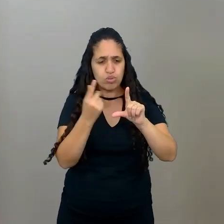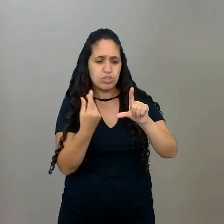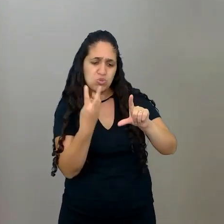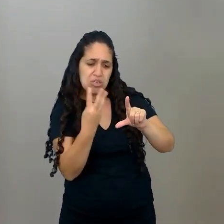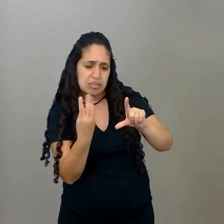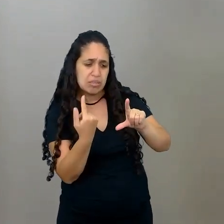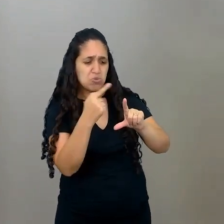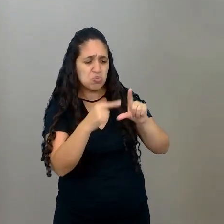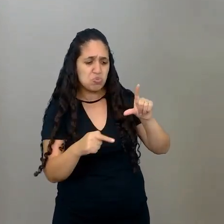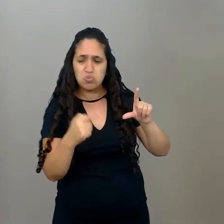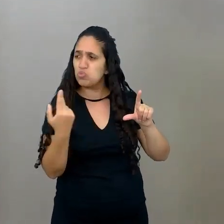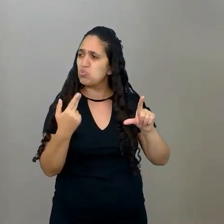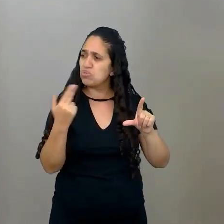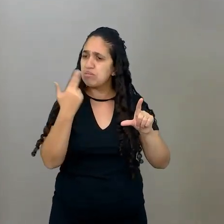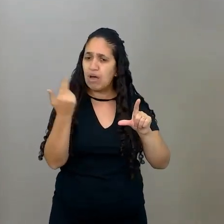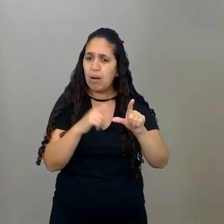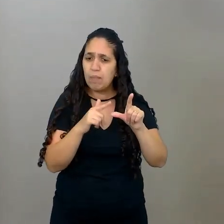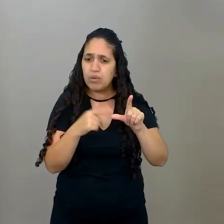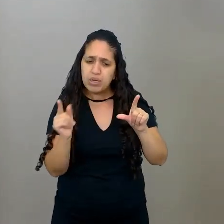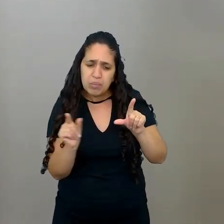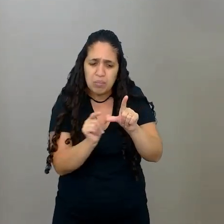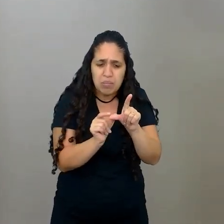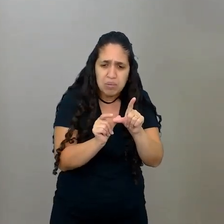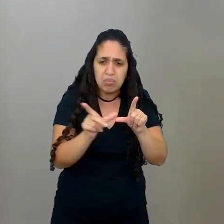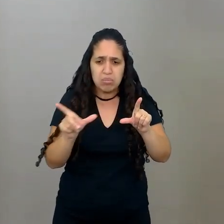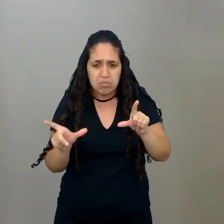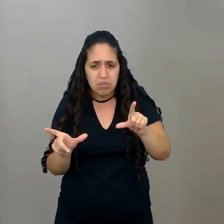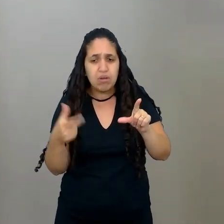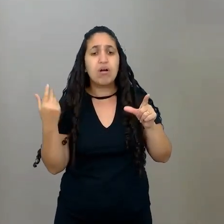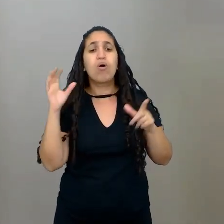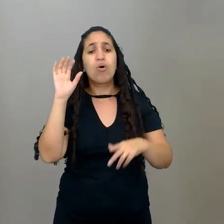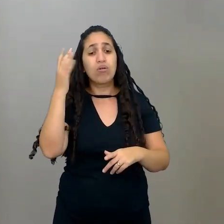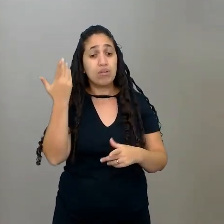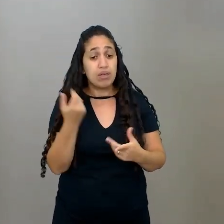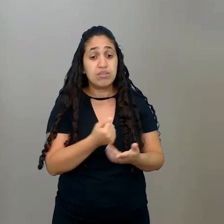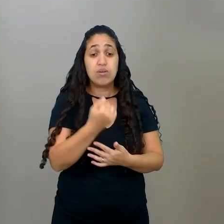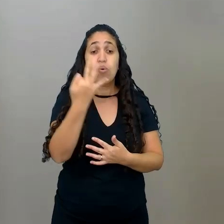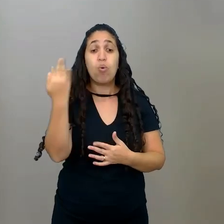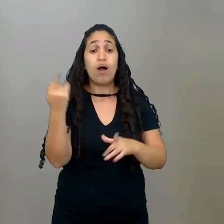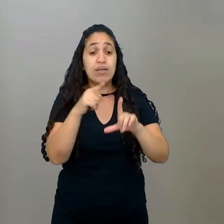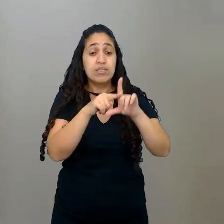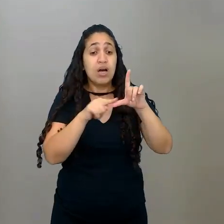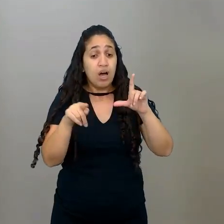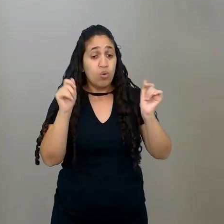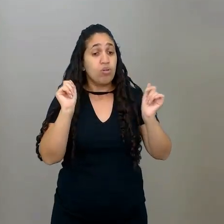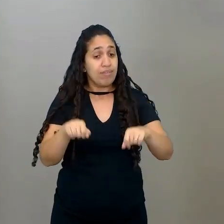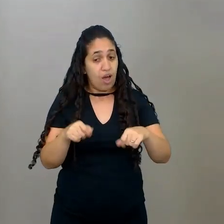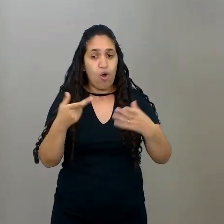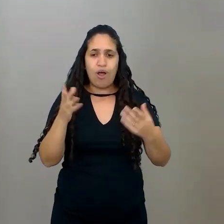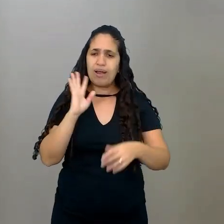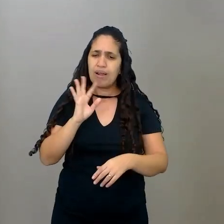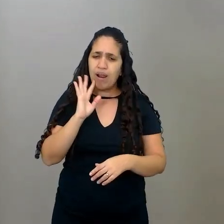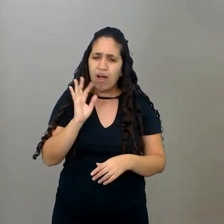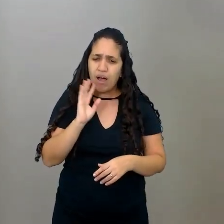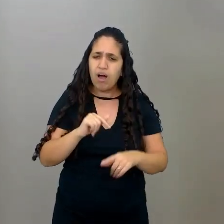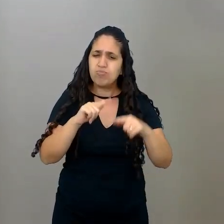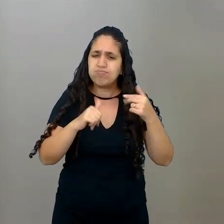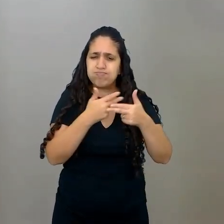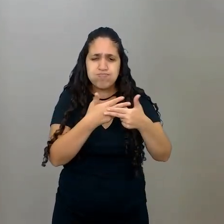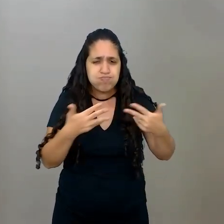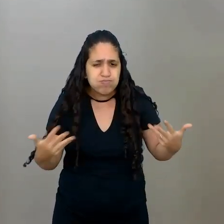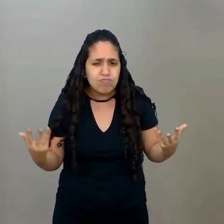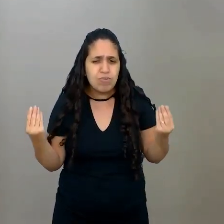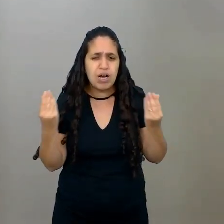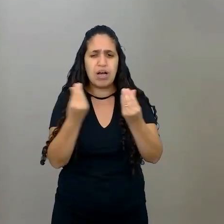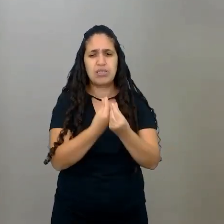terceiro ali? Porque ele é maior, é menor, teria que diminuir esse ângulo. O que acontece? Então, quais ângulos que eu posso juntar? Olha que legal, quanto material a gente tem